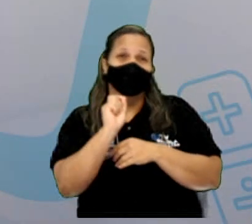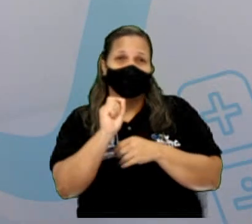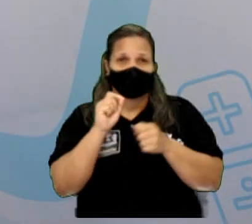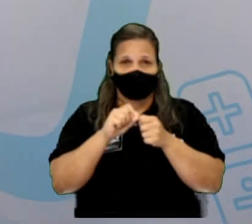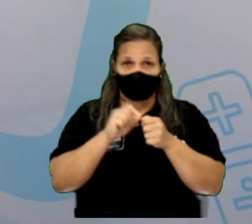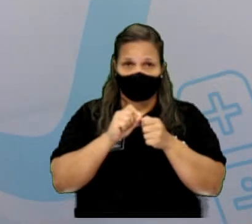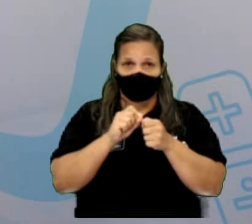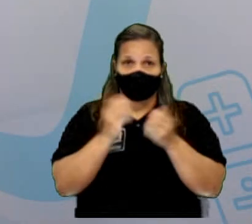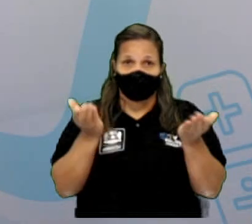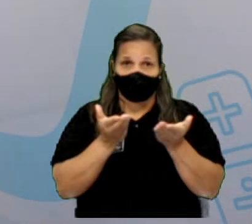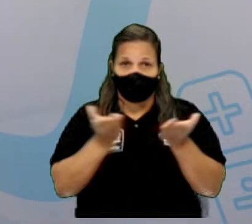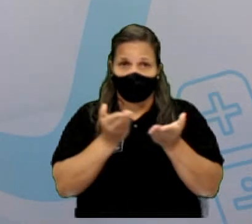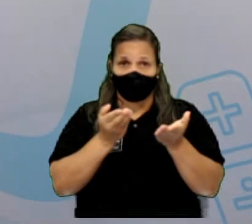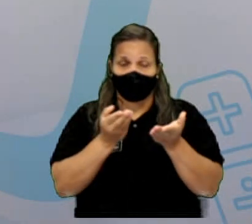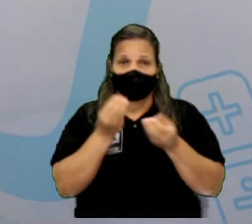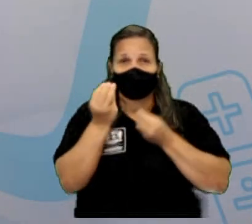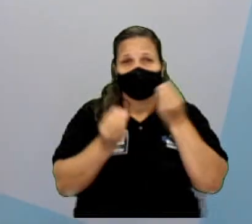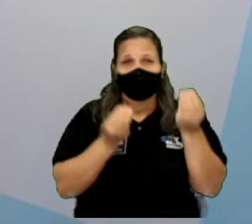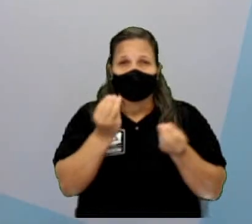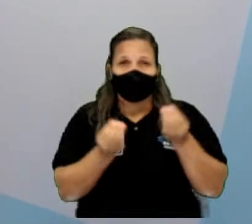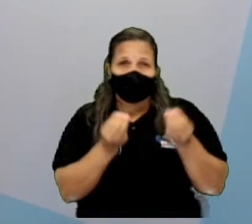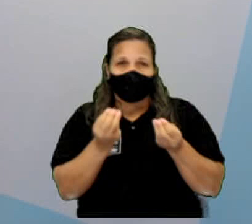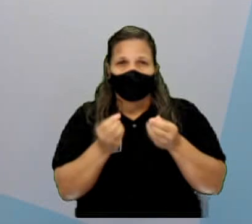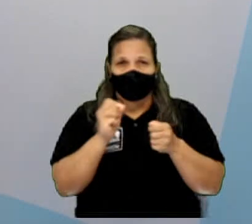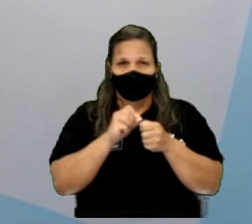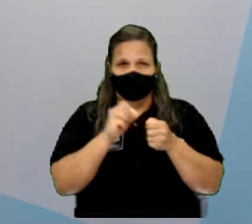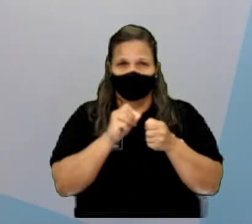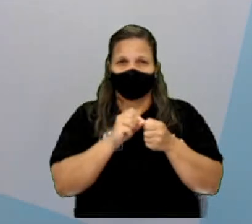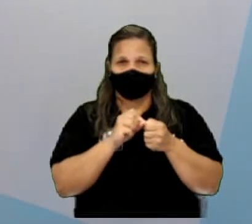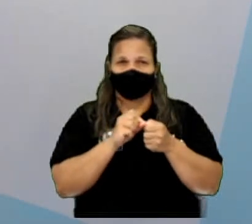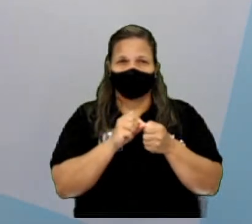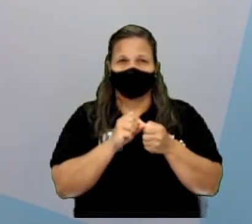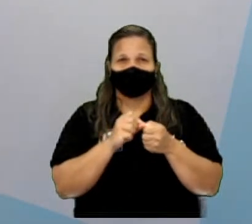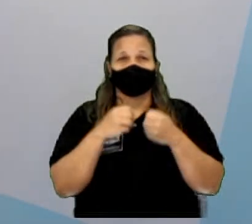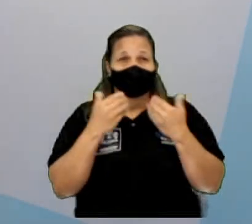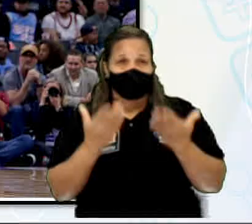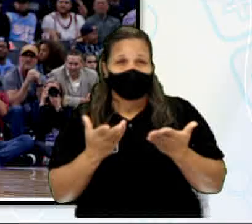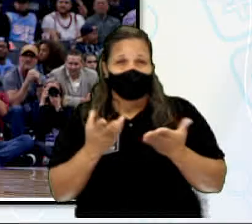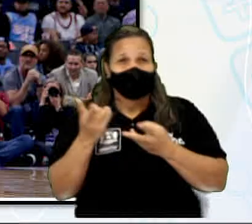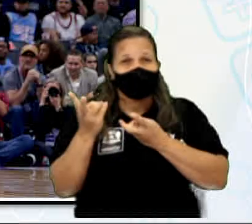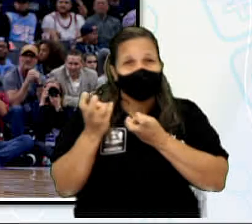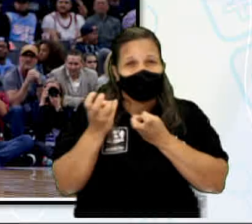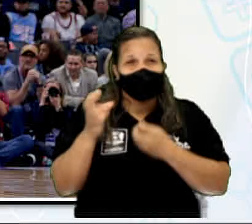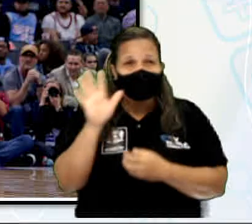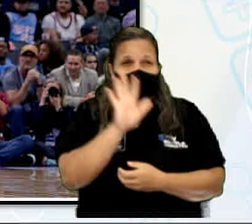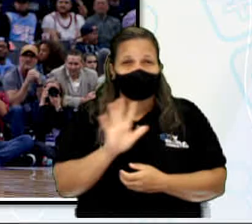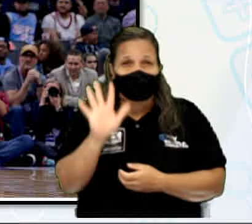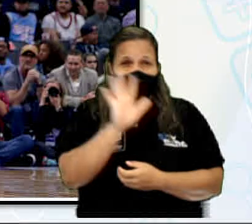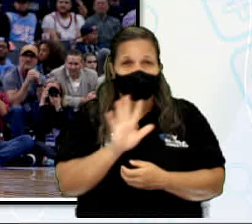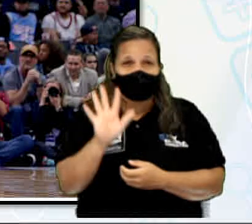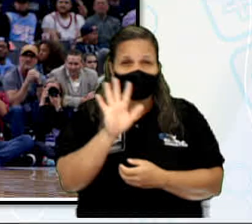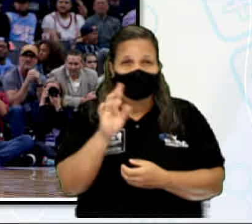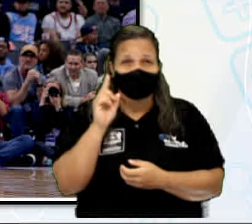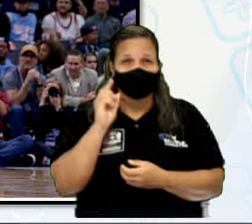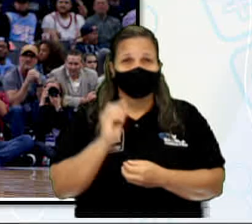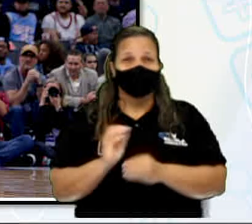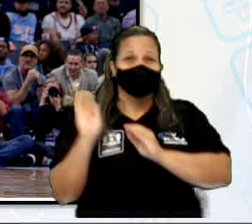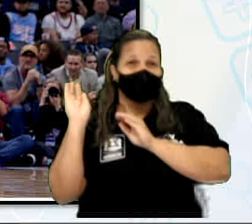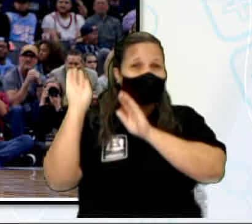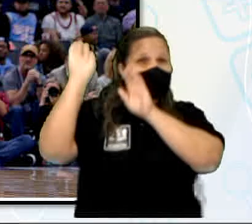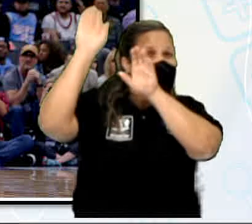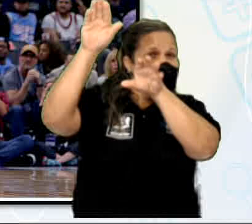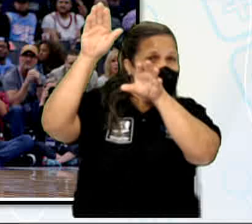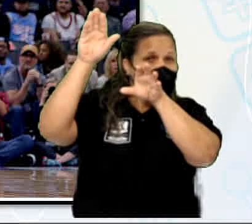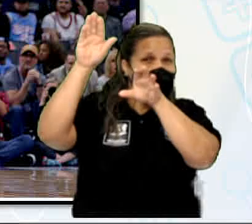a técnica responde à pergunta como fazer. Então, a gente pode perceber aí nesse exemplo, tem um atleta de basquete que vai realizar